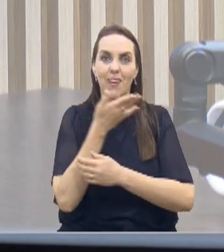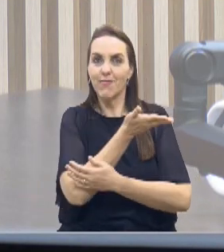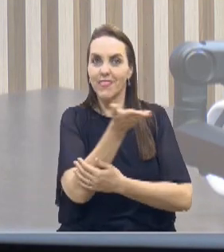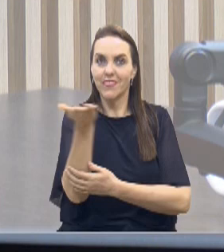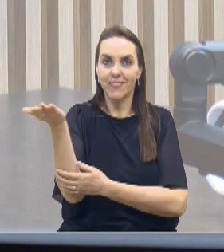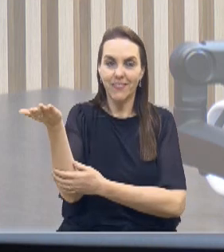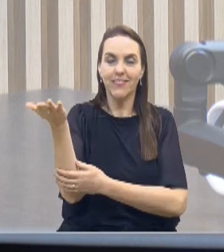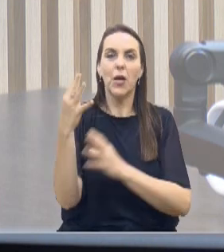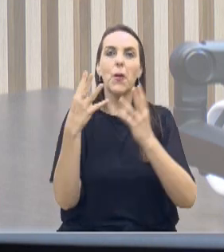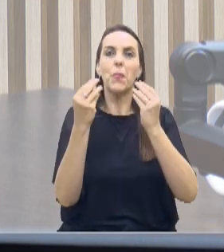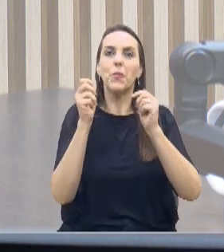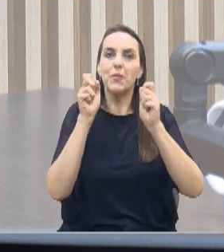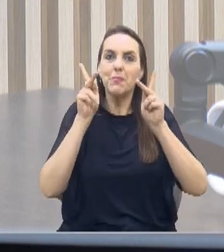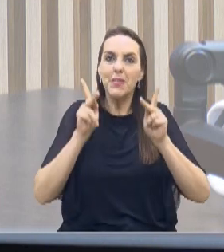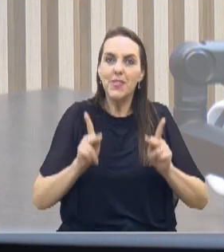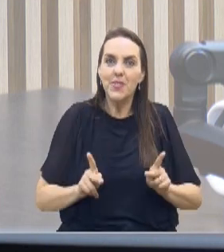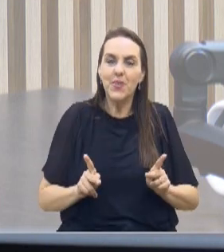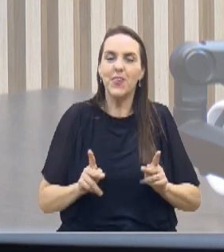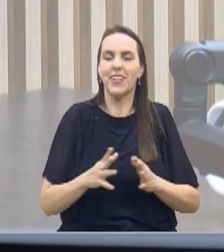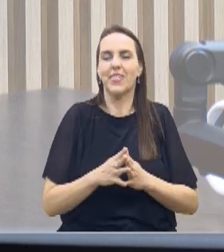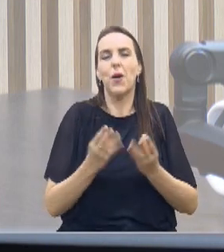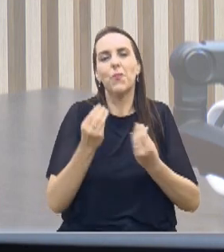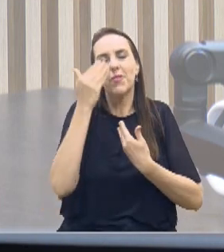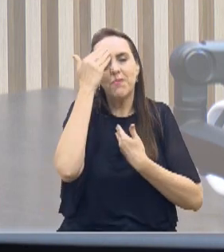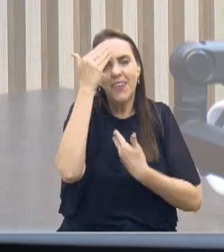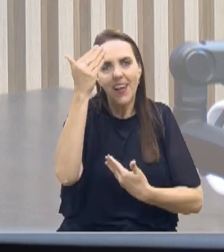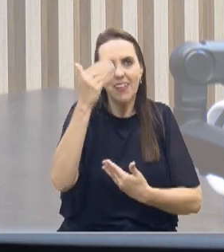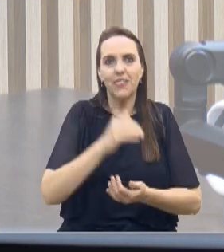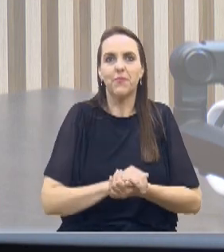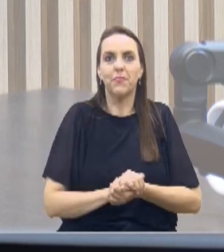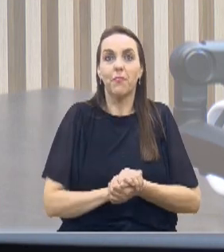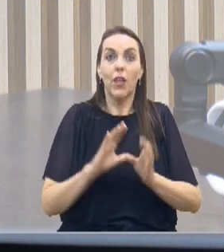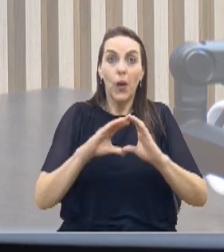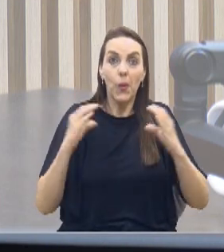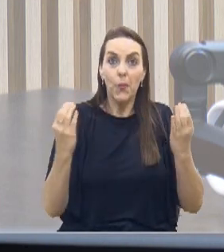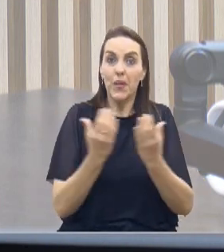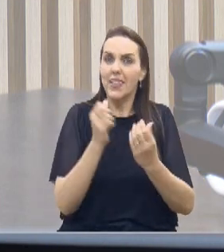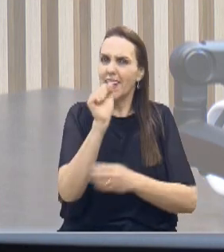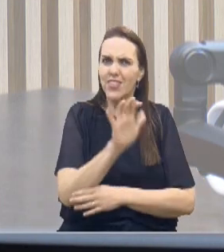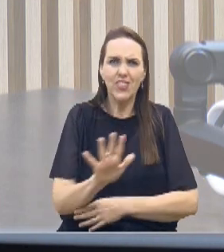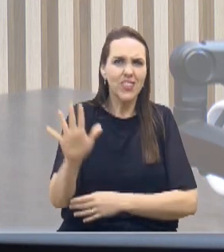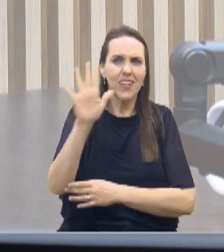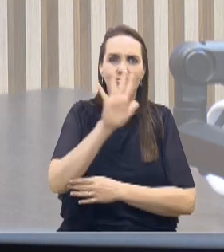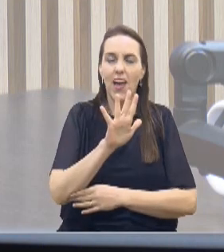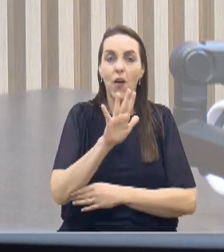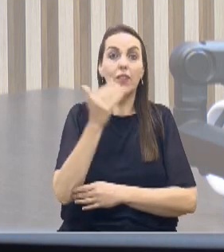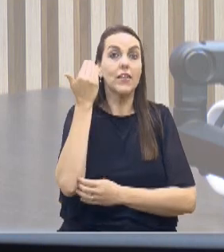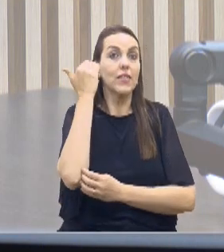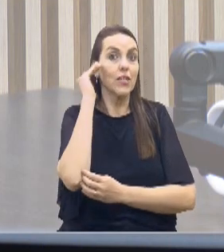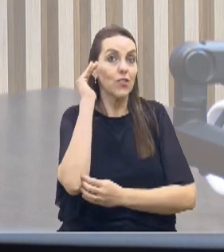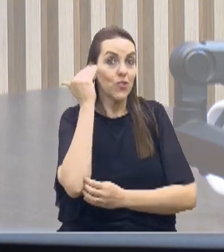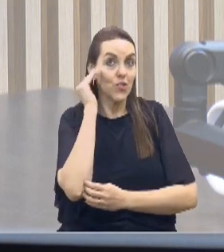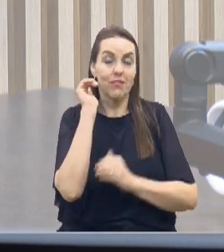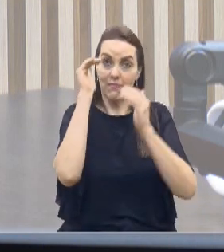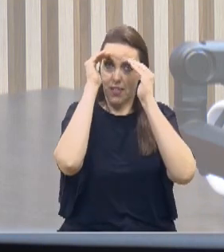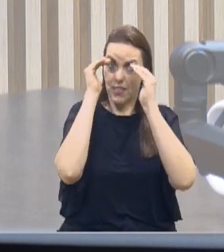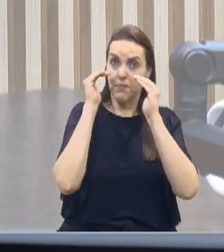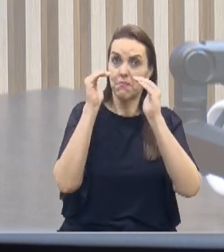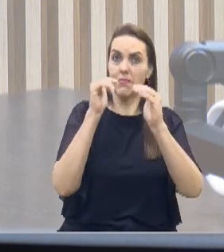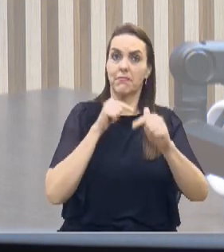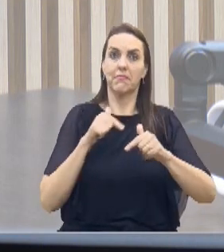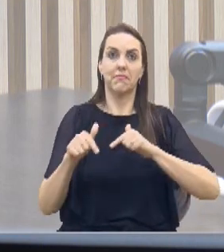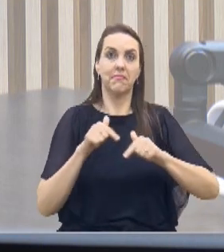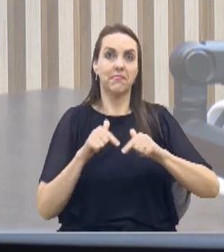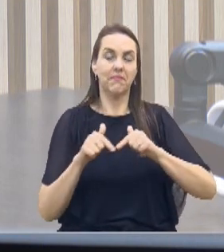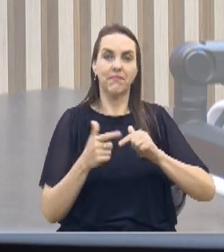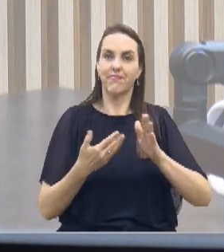mais gente dessa maneira. Então, muito obrigada por isso. A comunidade de maneira geral que tem entendido, que tem respeitado o nosso trabalho, que tem vindo